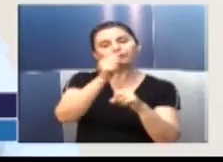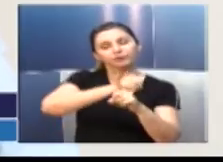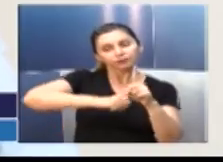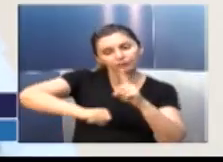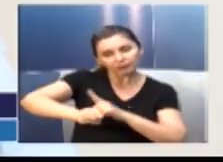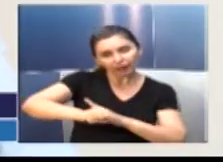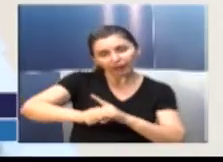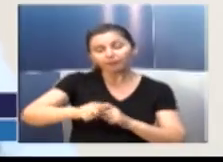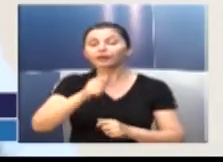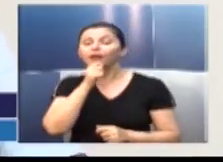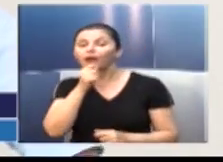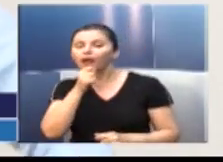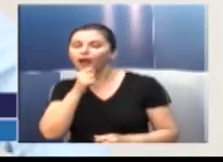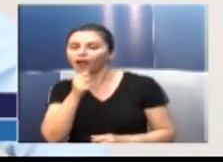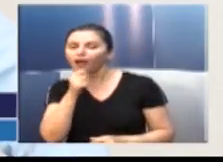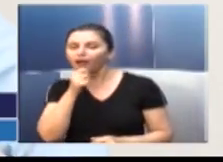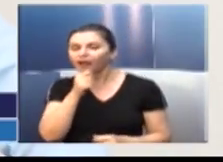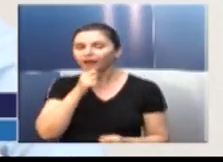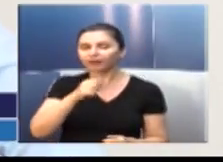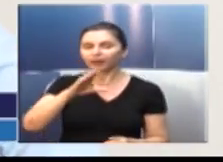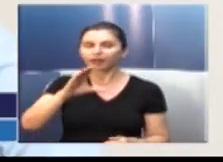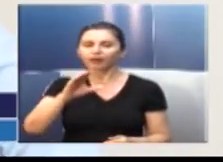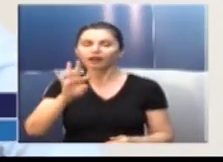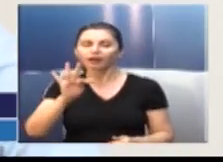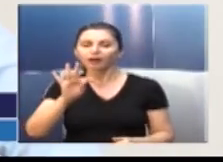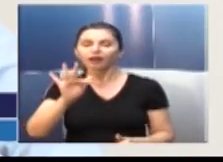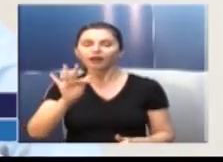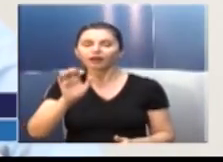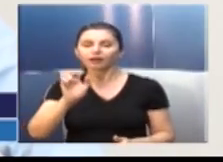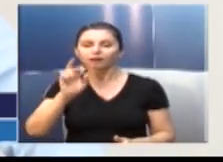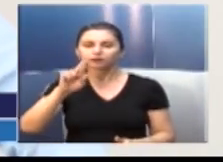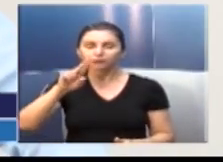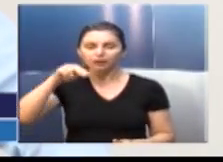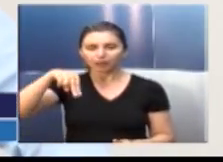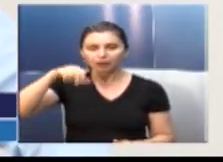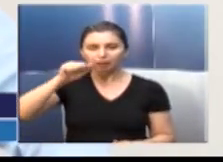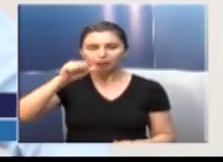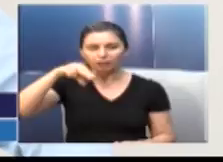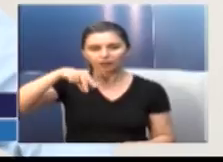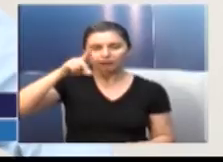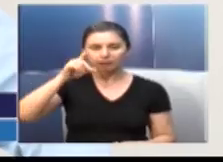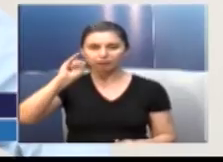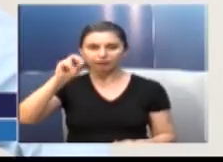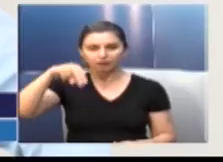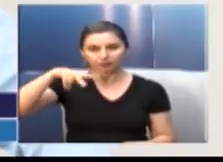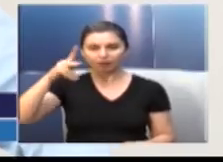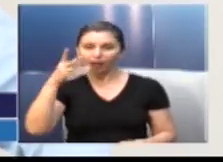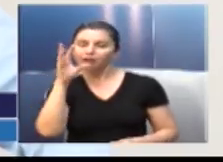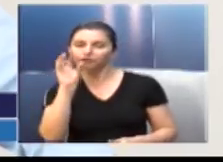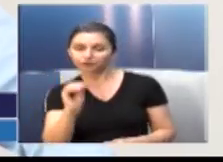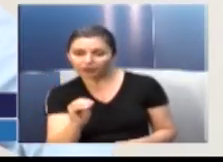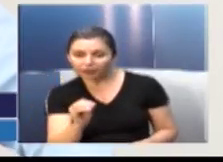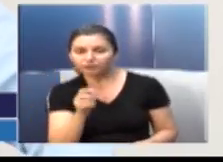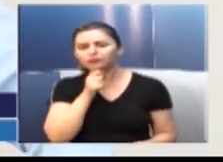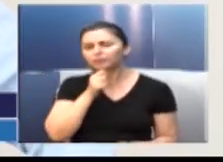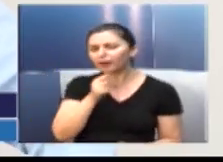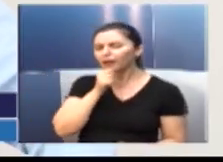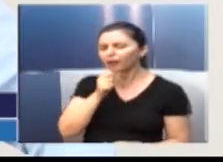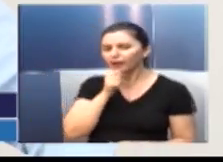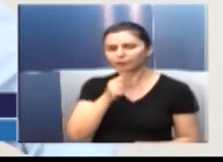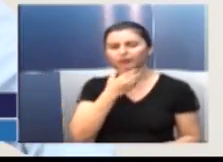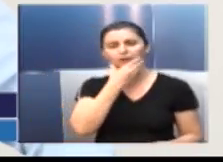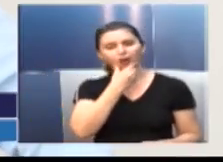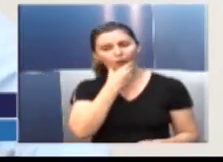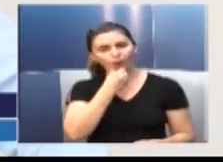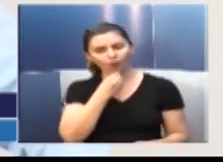Fernandinho. Estaremos ali reunidos a partir do dia 11 de maio, no dia 11 de maio,